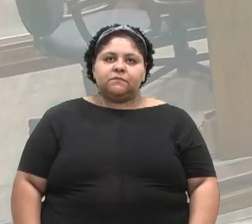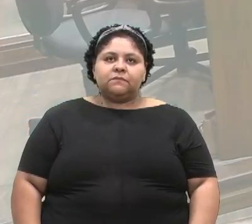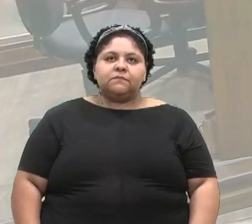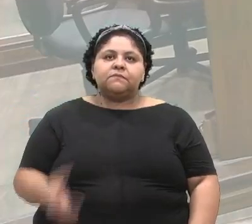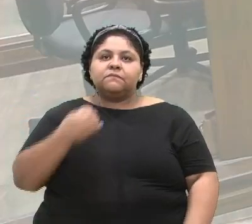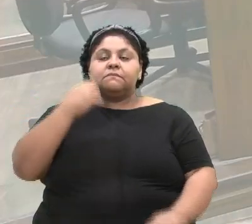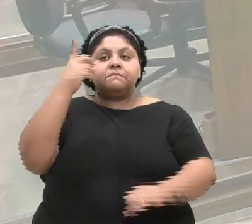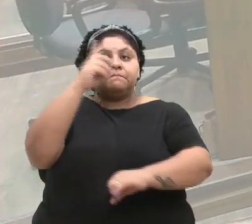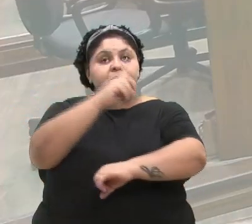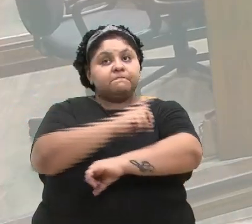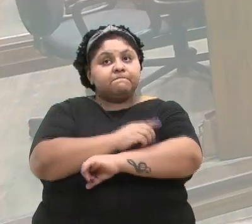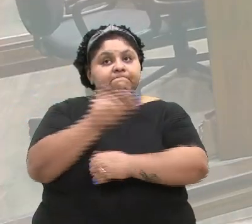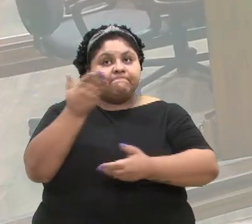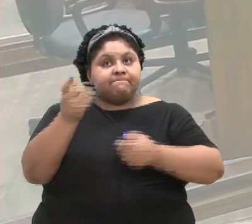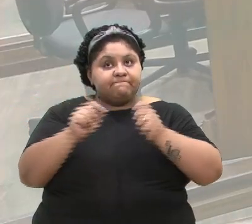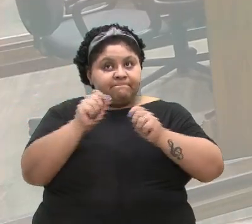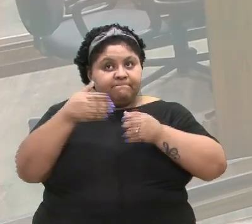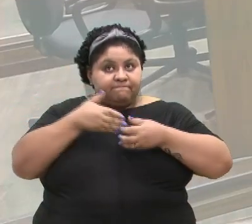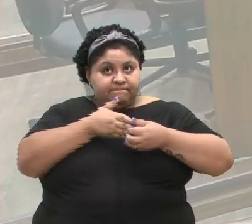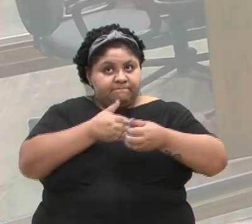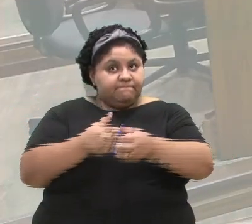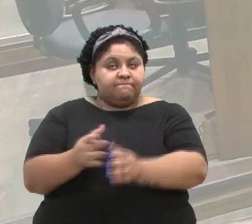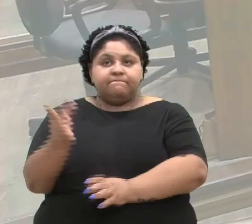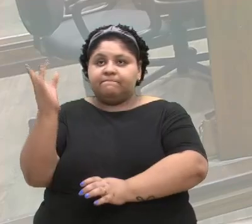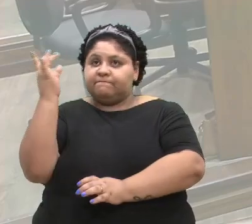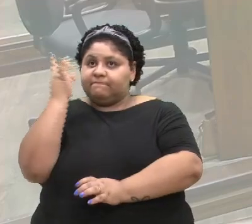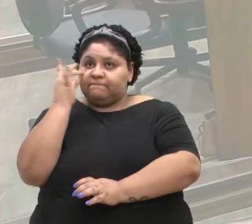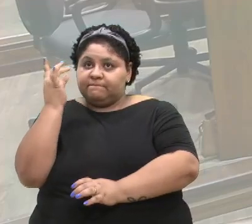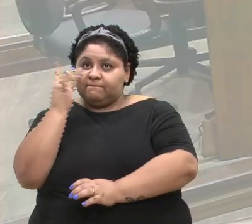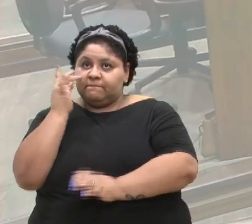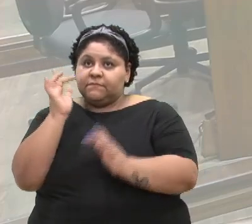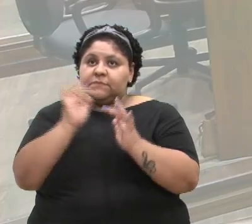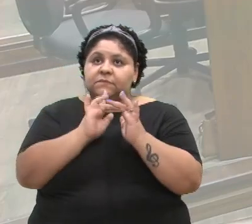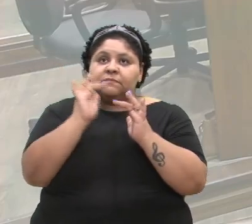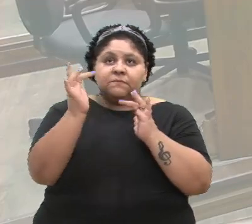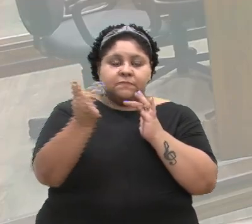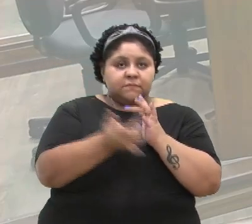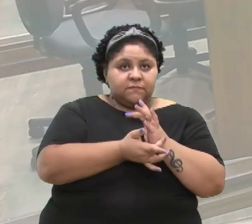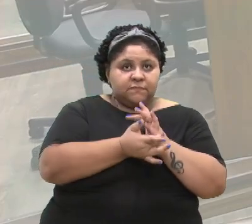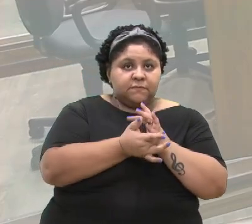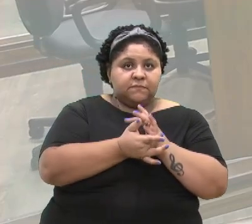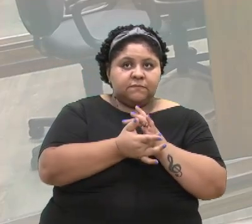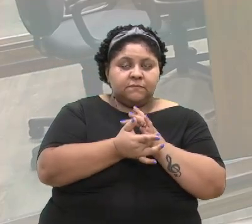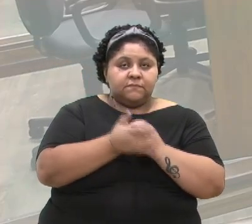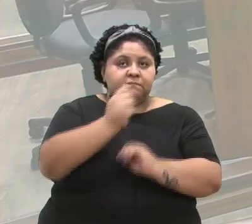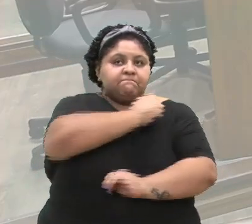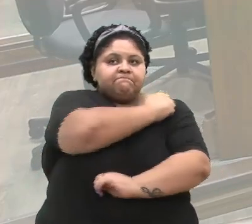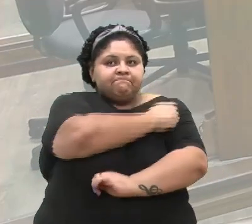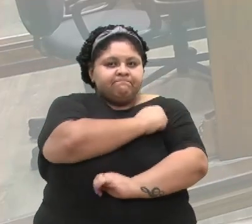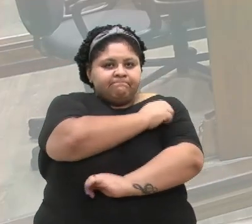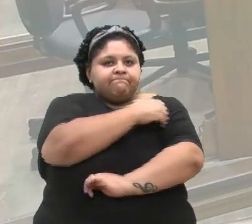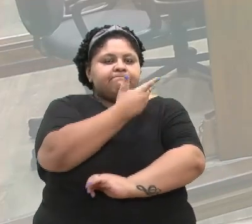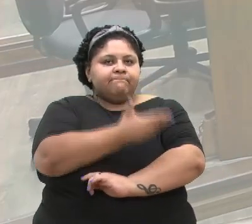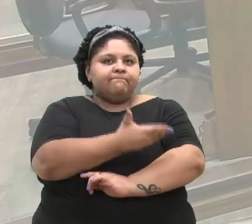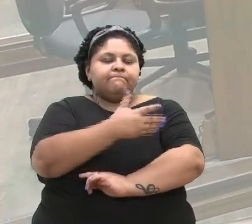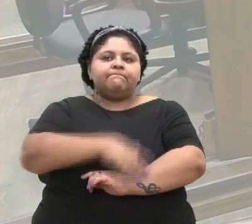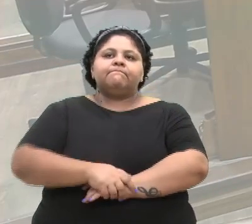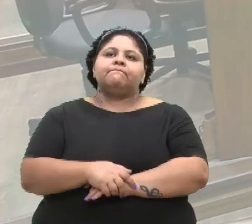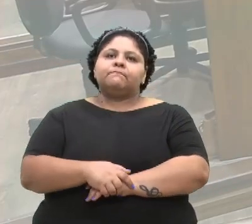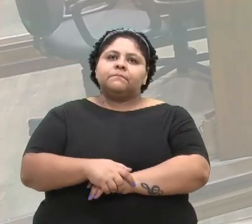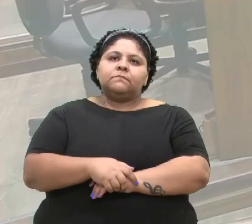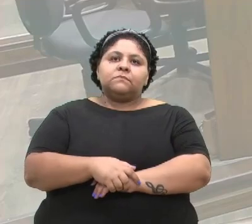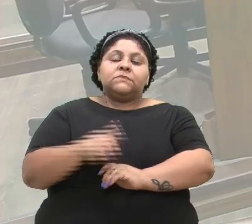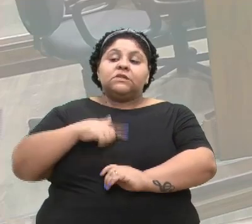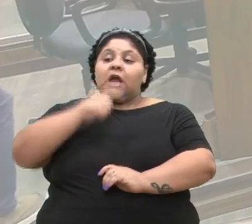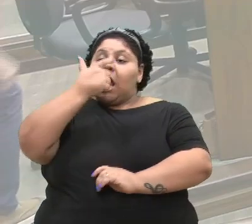Bom dia, então, a quem nos acompanha aqui presencialmente, nas redes, os colegas, né? Eu